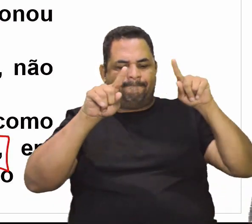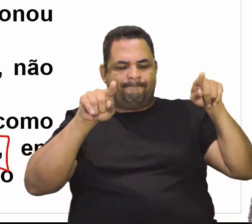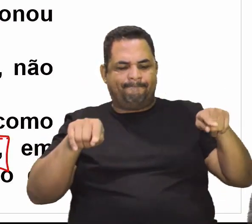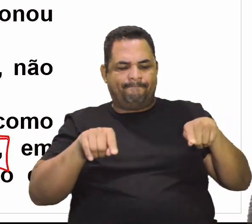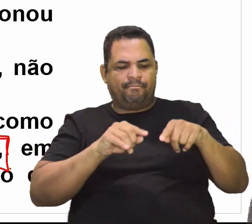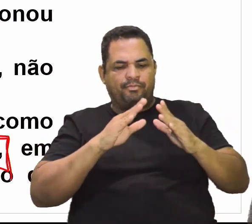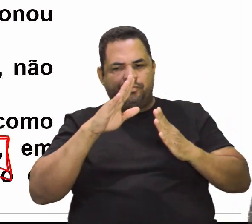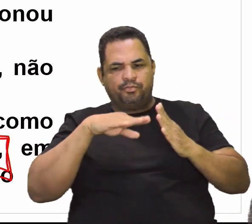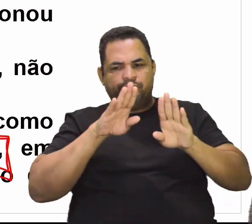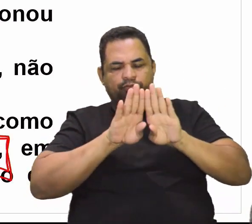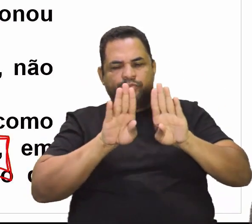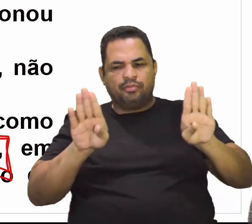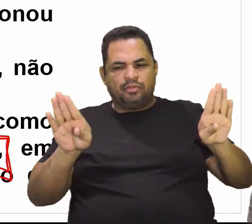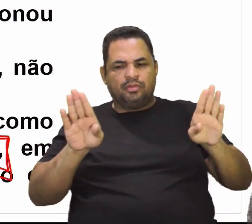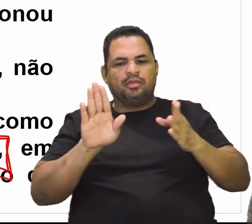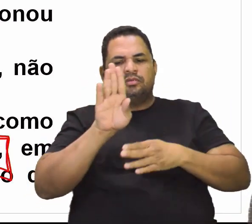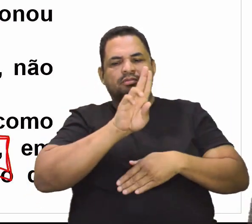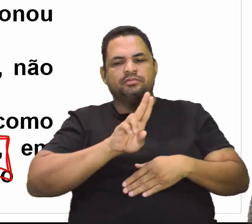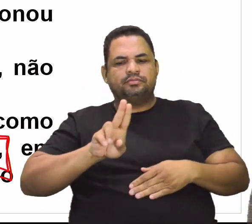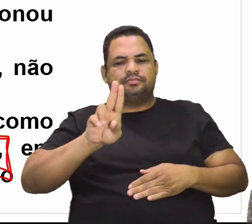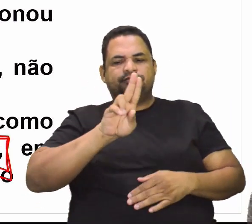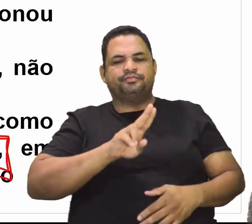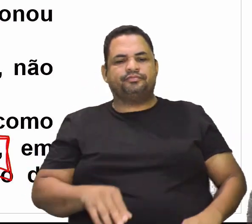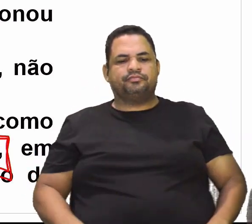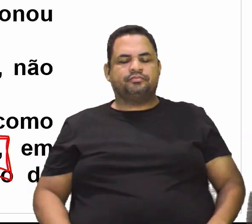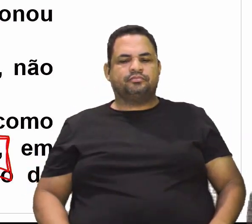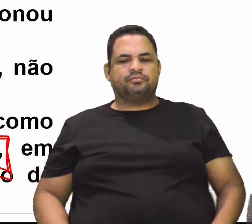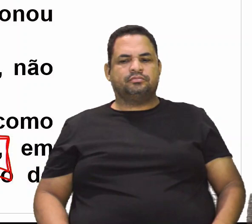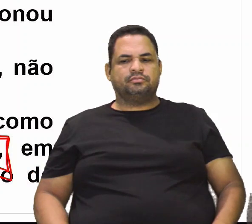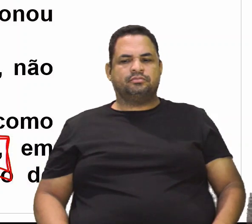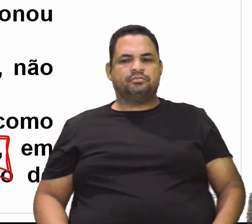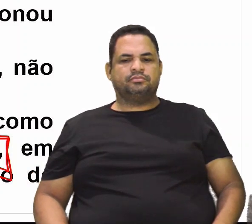tão utilizada, agora passou a ser utilizada. A pintura sobre